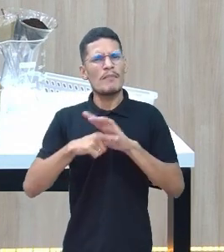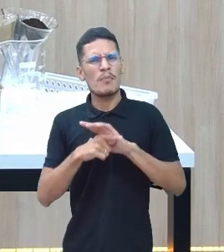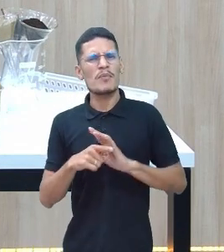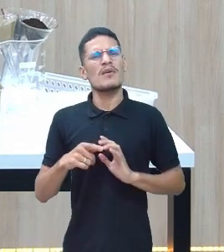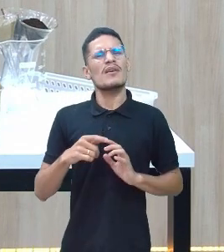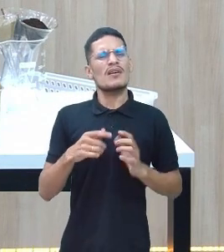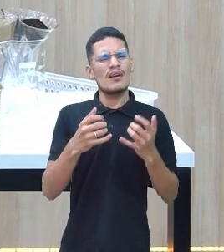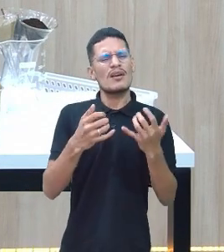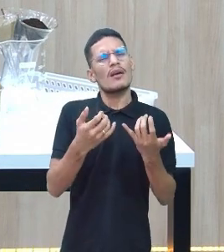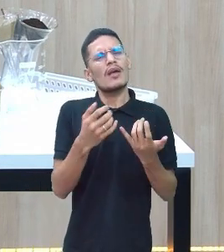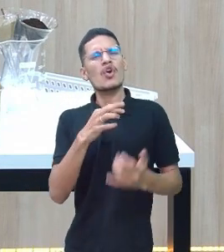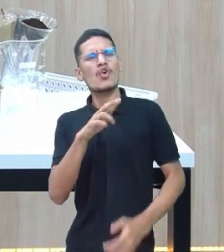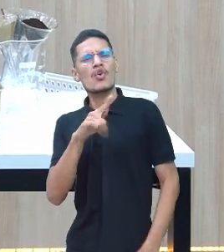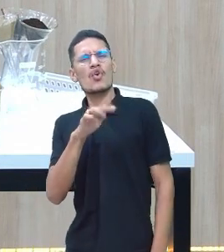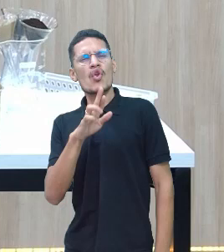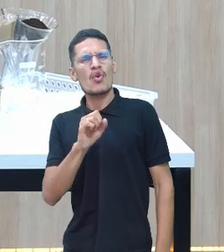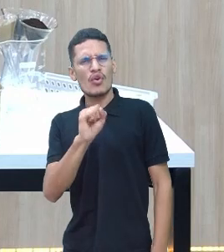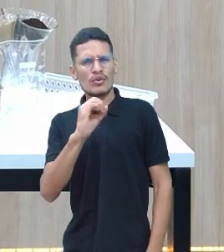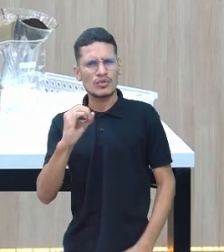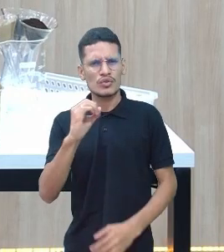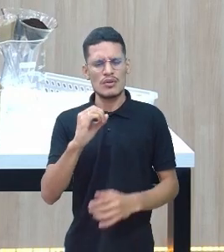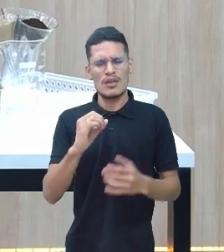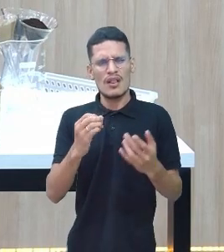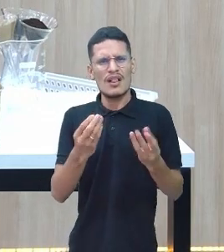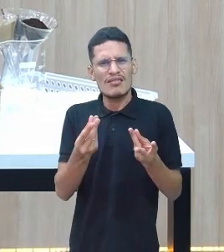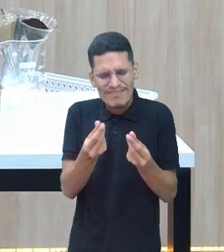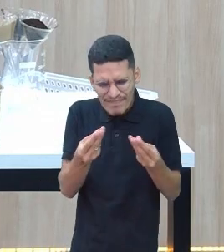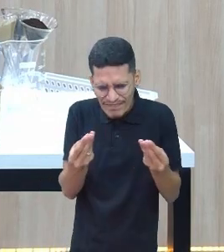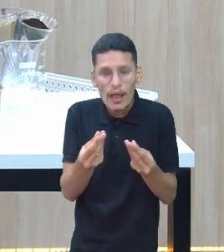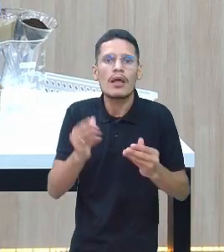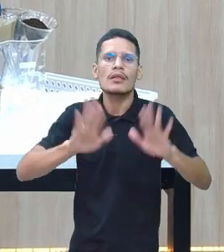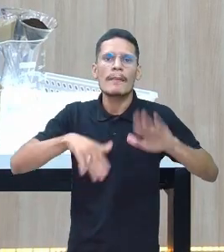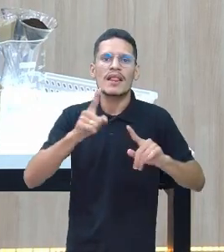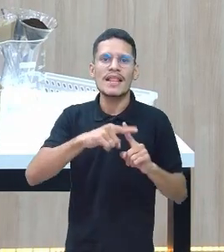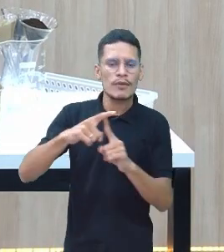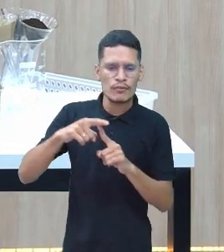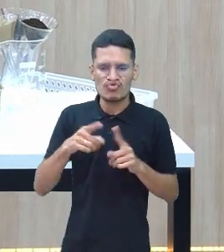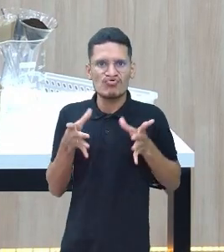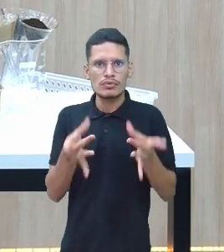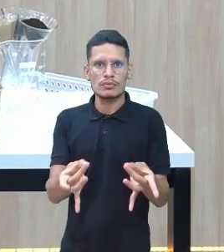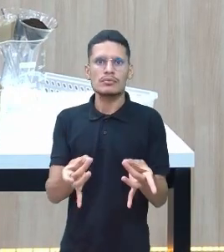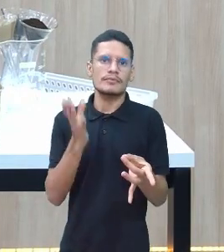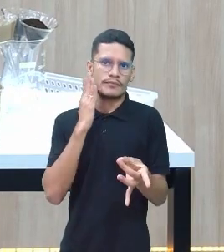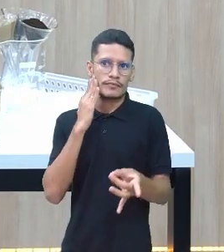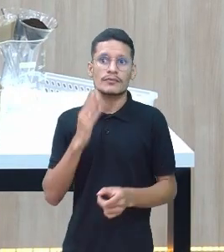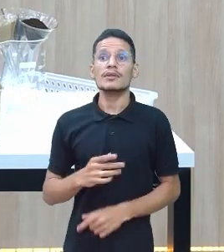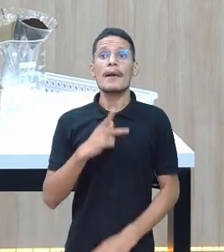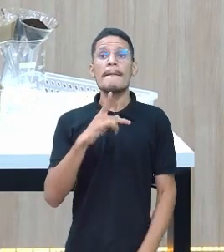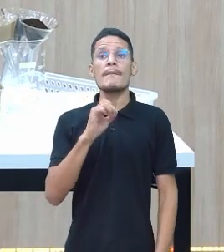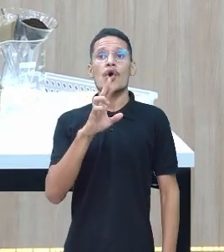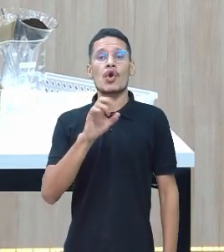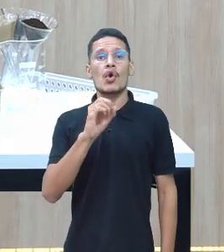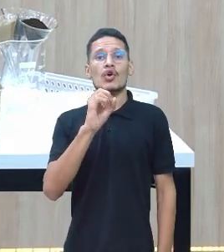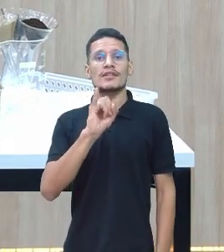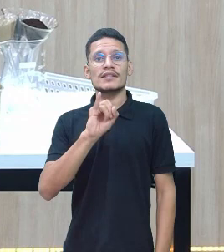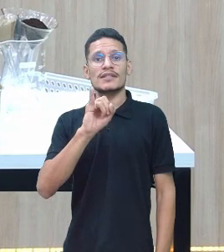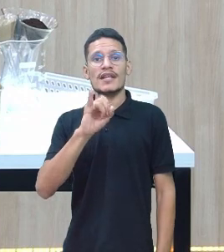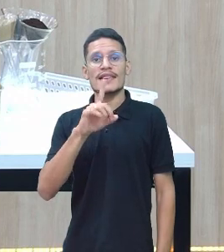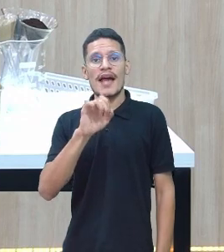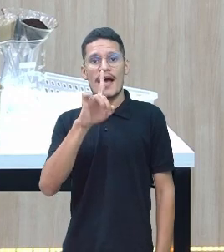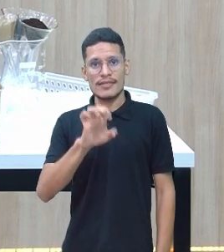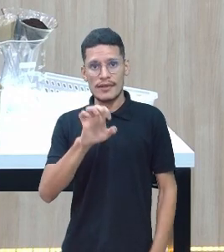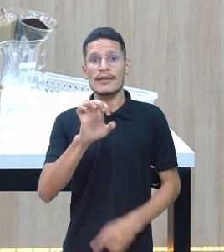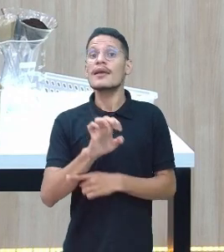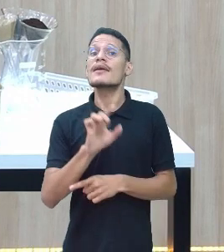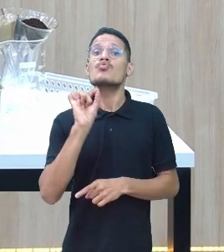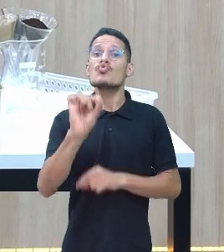fino. Então, tudo isso também a gente vai utilizar aí, gente, os órgãos dos sentidos. A questão da porosidade, né?